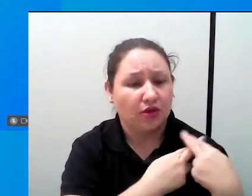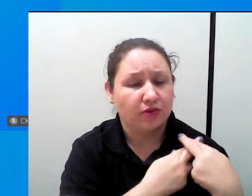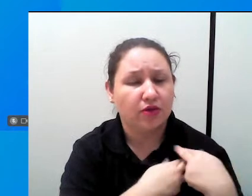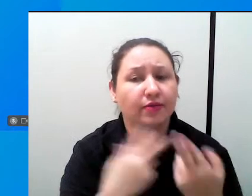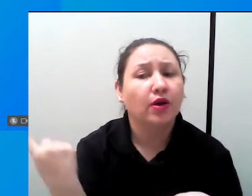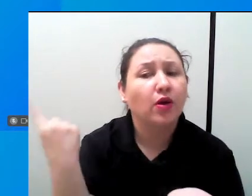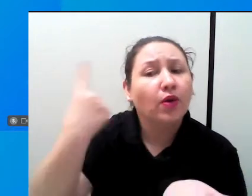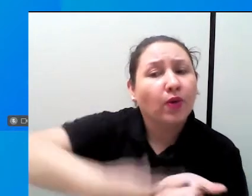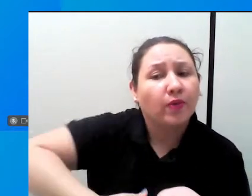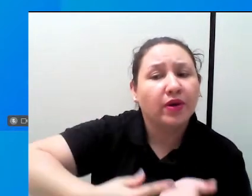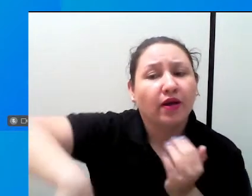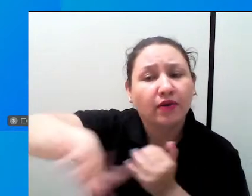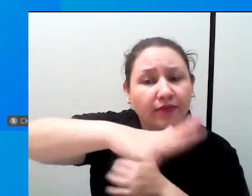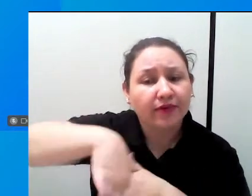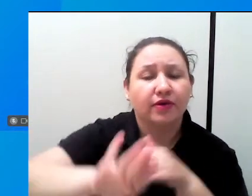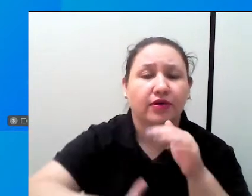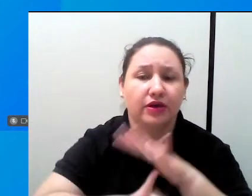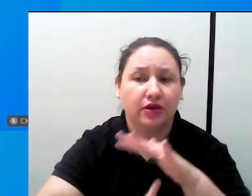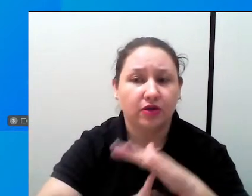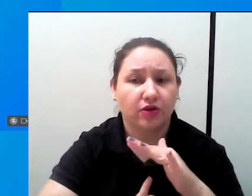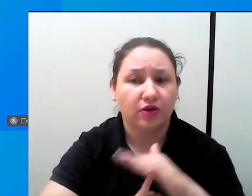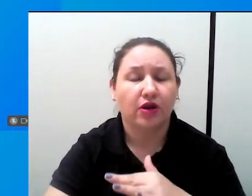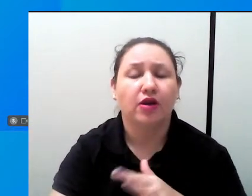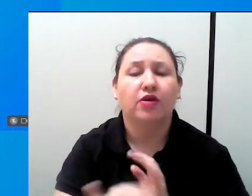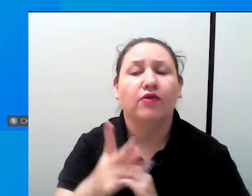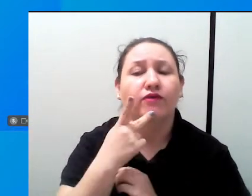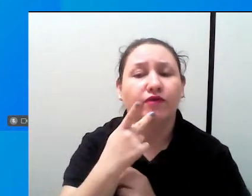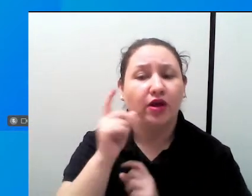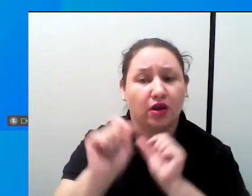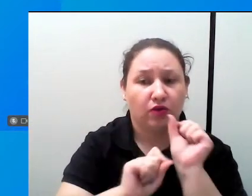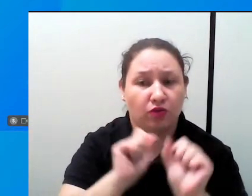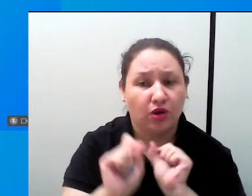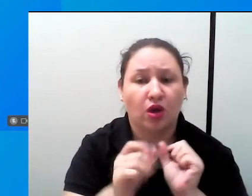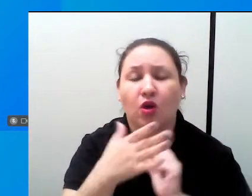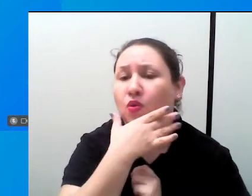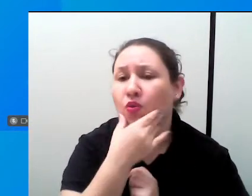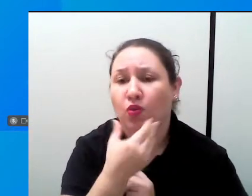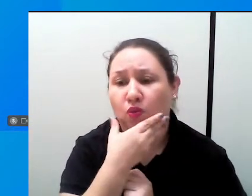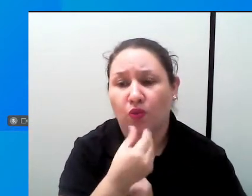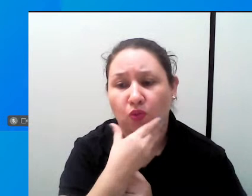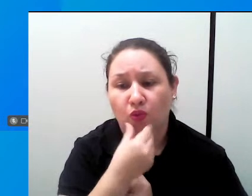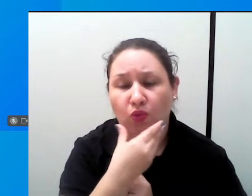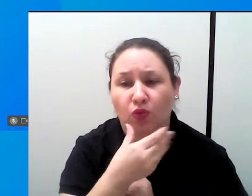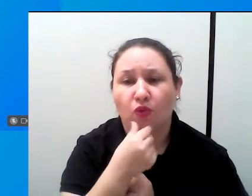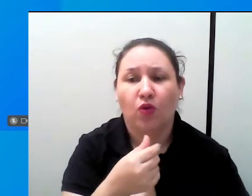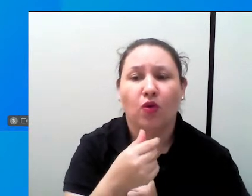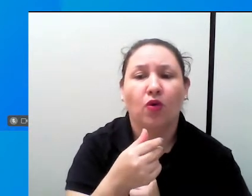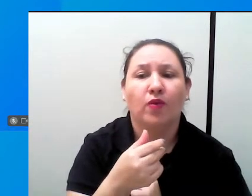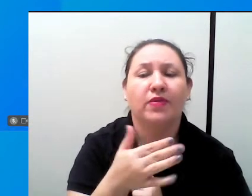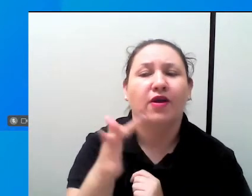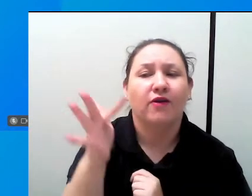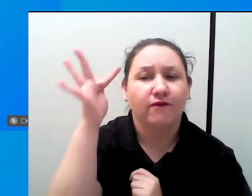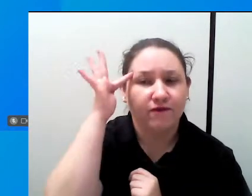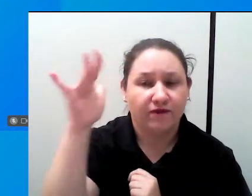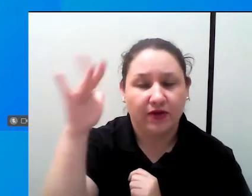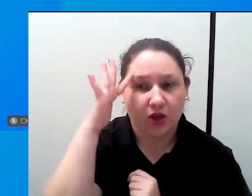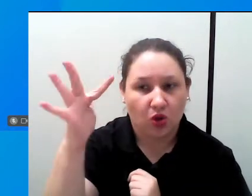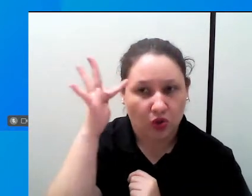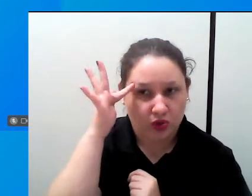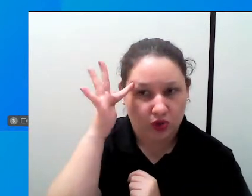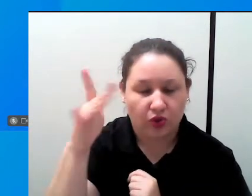ensino, eu sempre digo que o filósofo Paulo Freire faz ali provocações a respeito da extensão